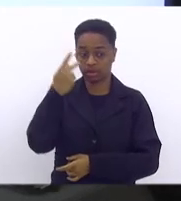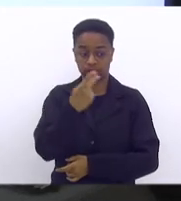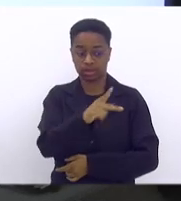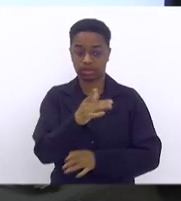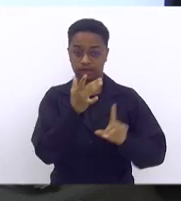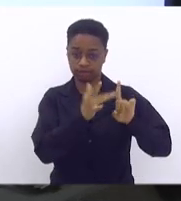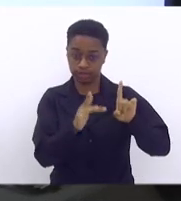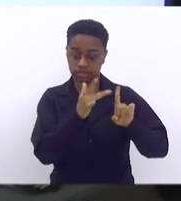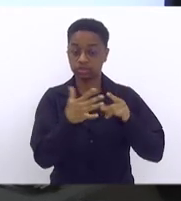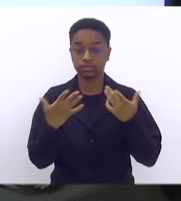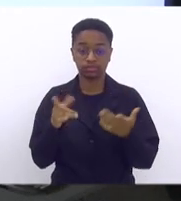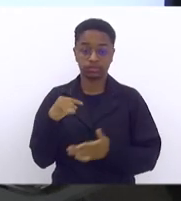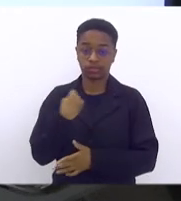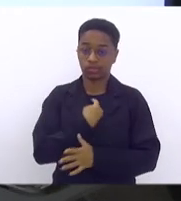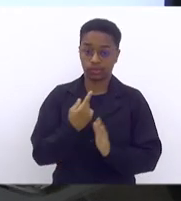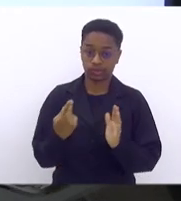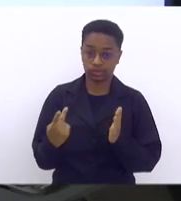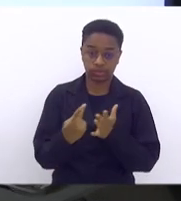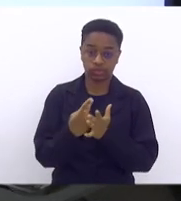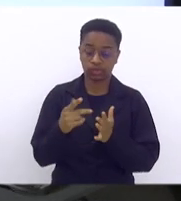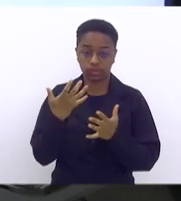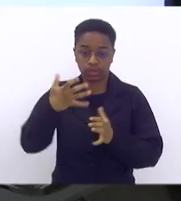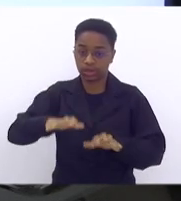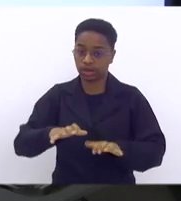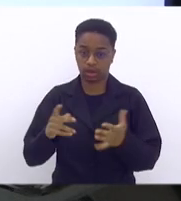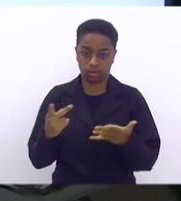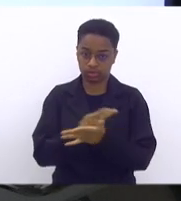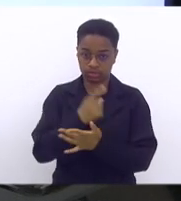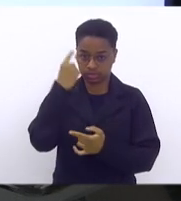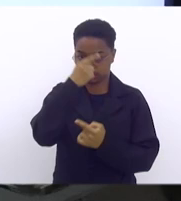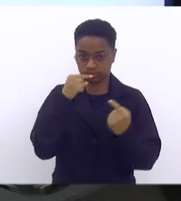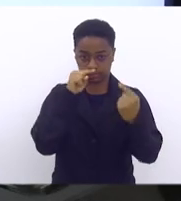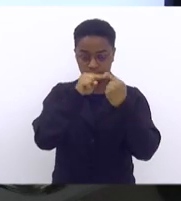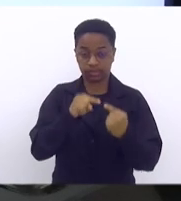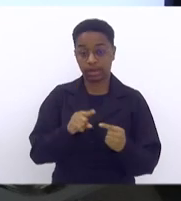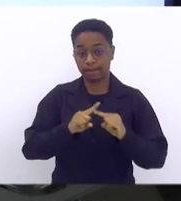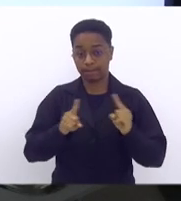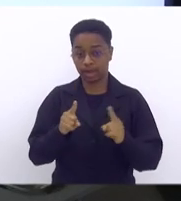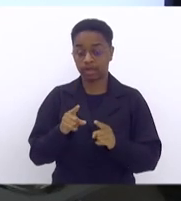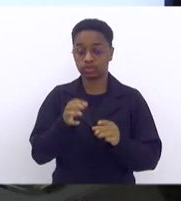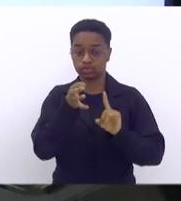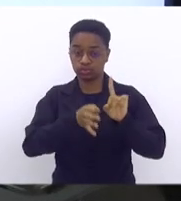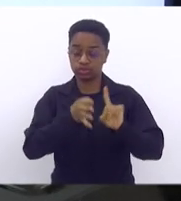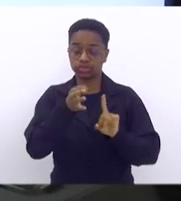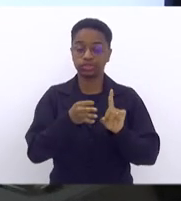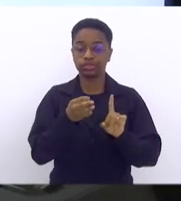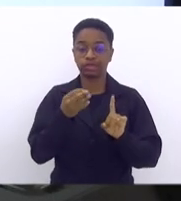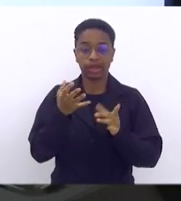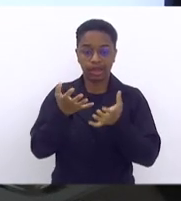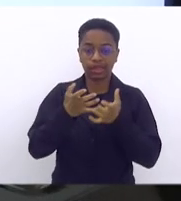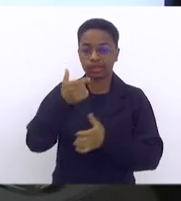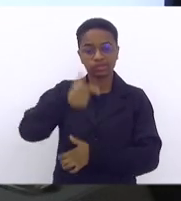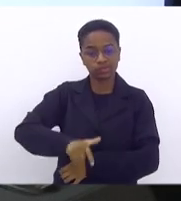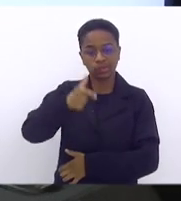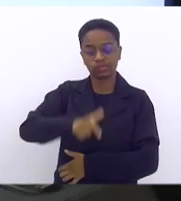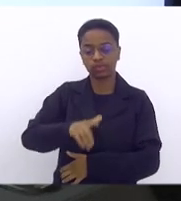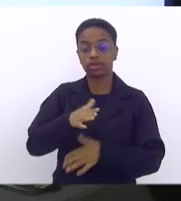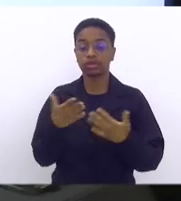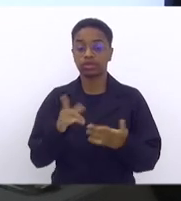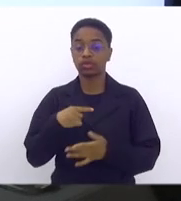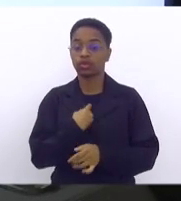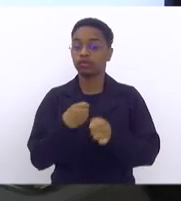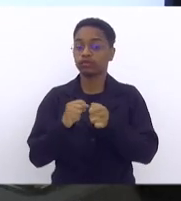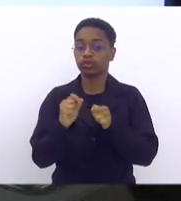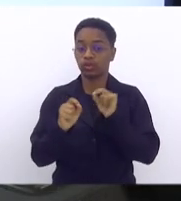nós não queríamos que o reconhecimento fosse realizado em juízo, mas o magistrado insistiu. O que nós fizemos nesse caso, e é uma coisa que a gente faz em outros